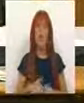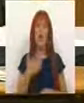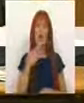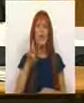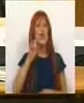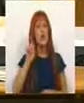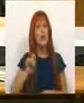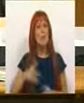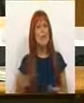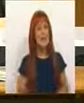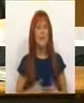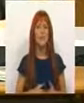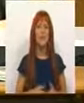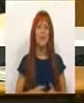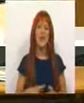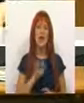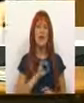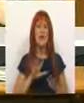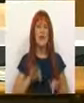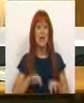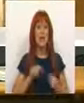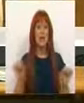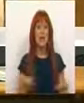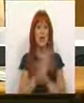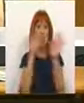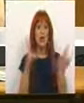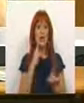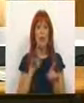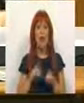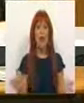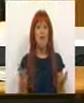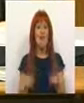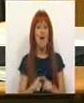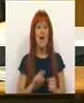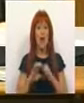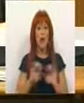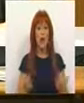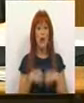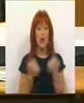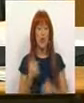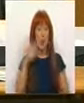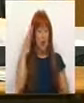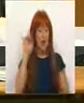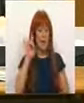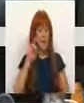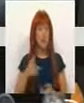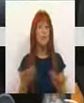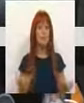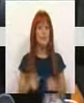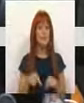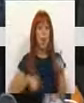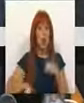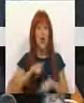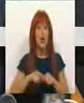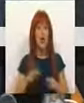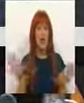Muito obrigado, Sra. Presidente. Terminando e esclarecendo esta questão dos incentivos à comunicação social, porque eu acho que é importante que